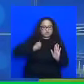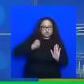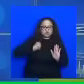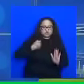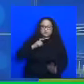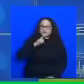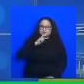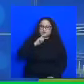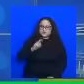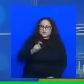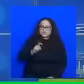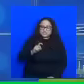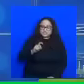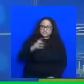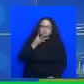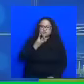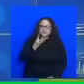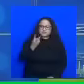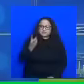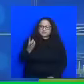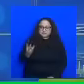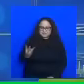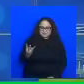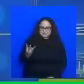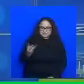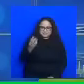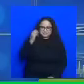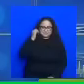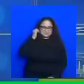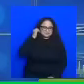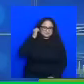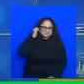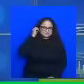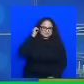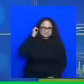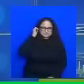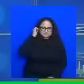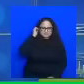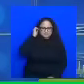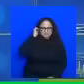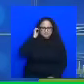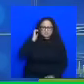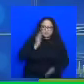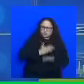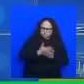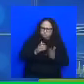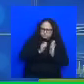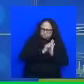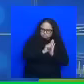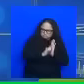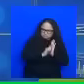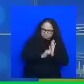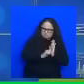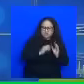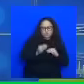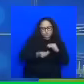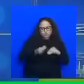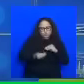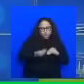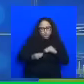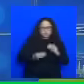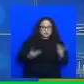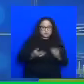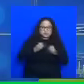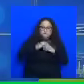Bola verde, número 43. Verde, 43. Começou marcando, o globo segue girando. Boa